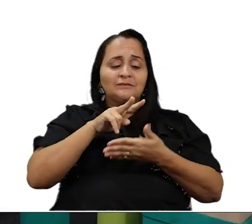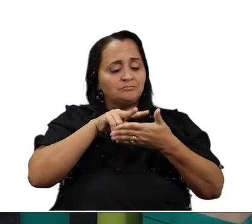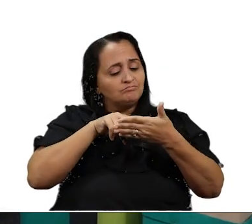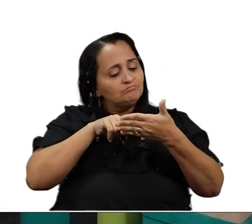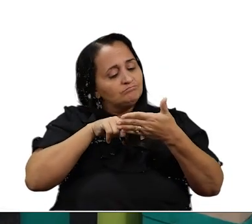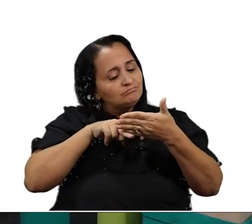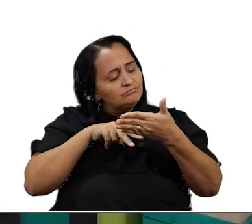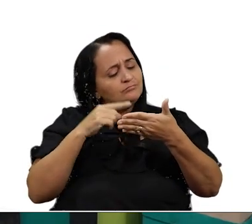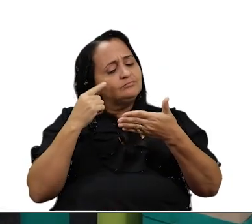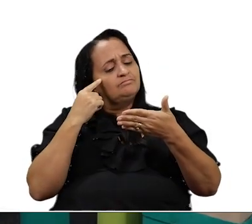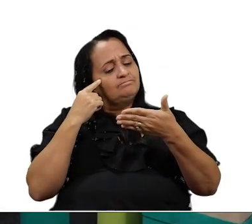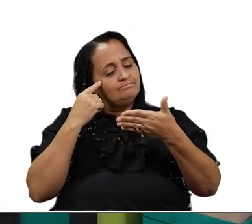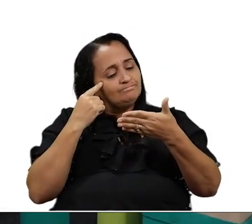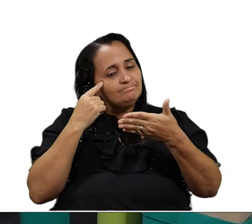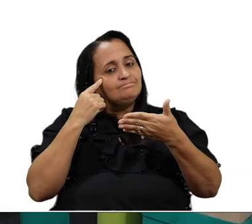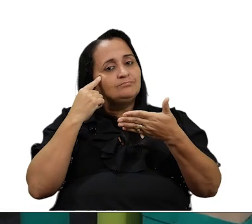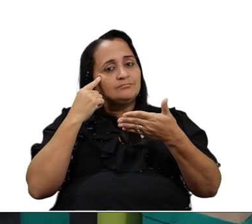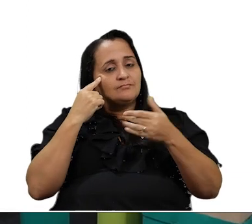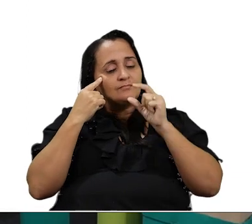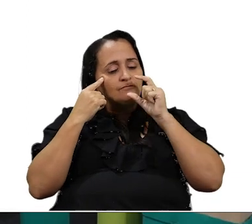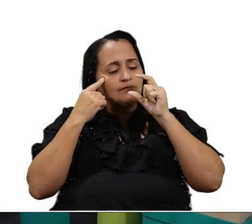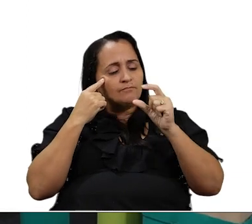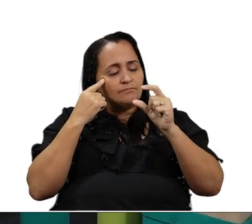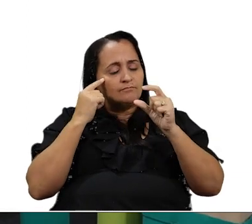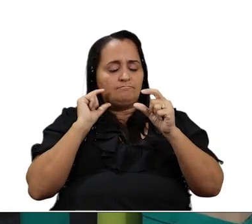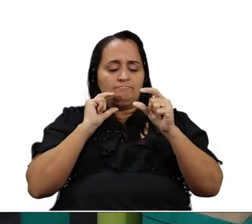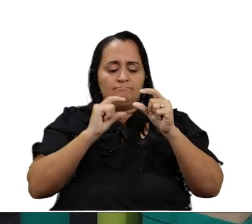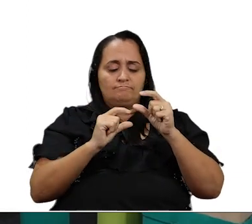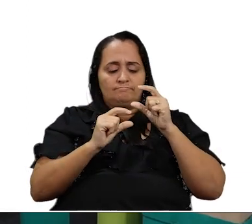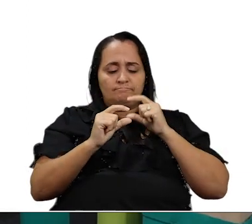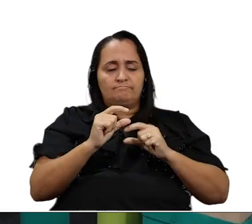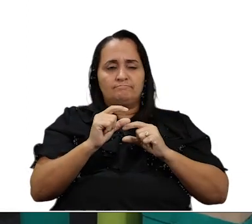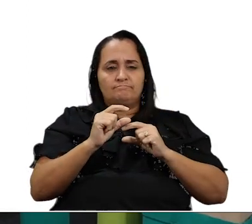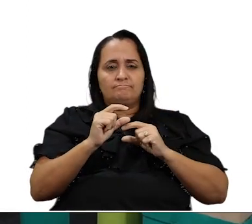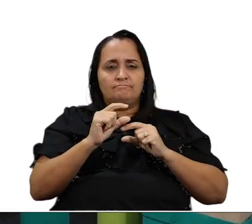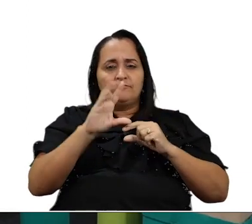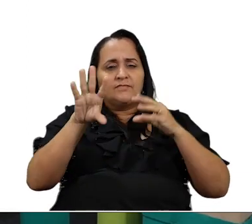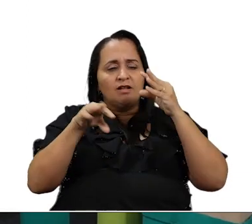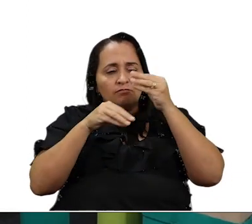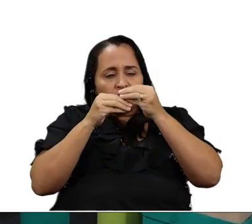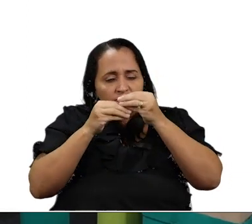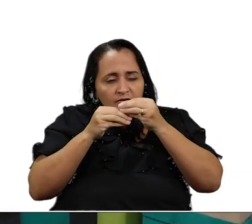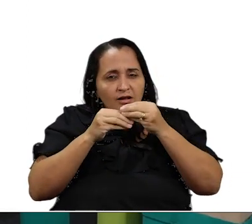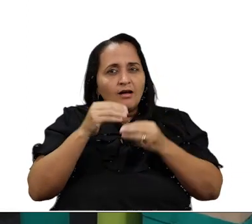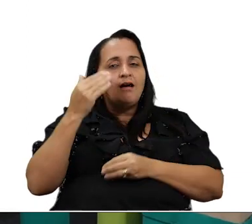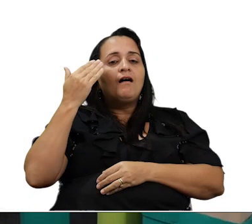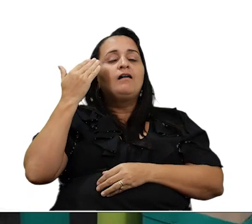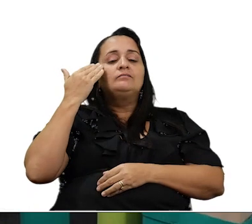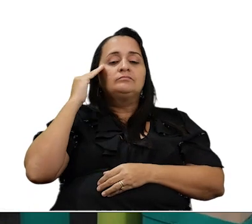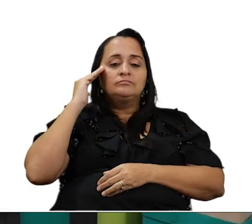feito todo, porém, ele é feito de pedaços menores. Então, quando você for ler um texto, você